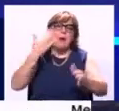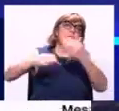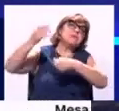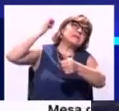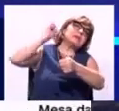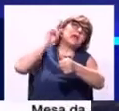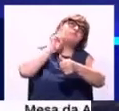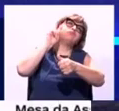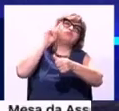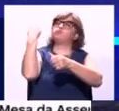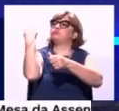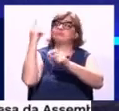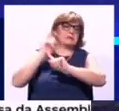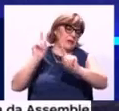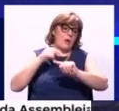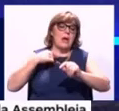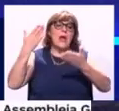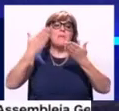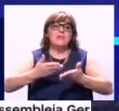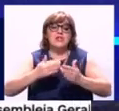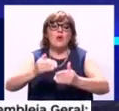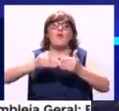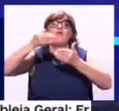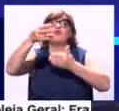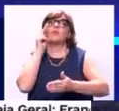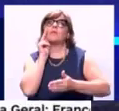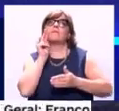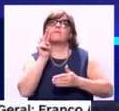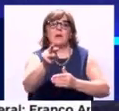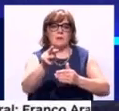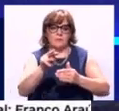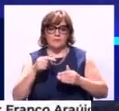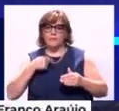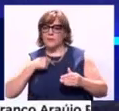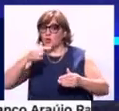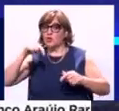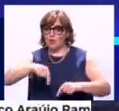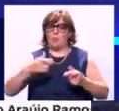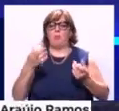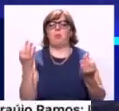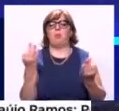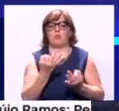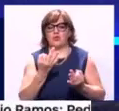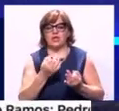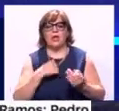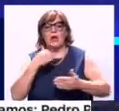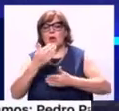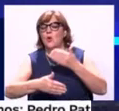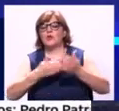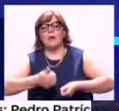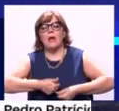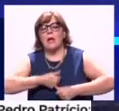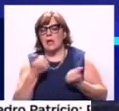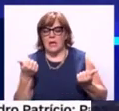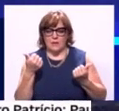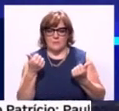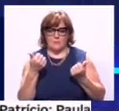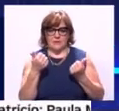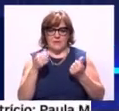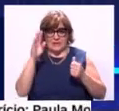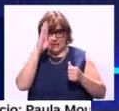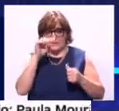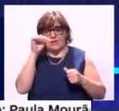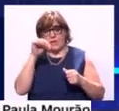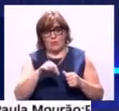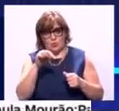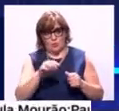passado. É o presente que me interessa e o futuro. Eu sou portista... Quero continuar a ganhar. Sabe que